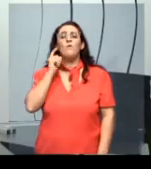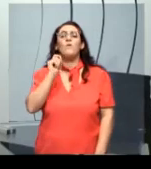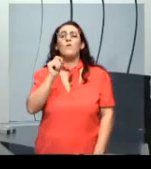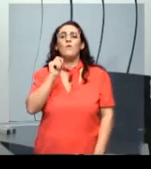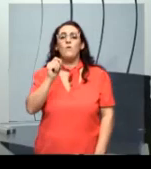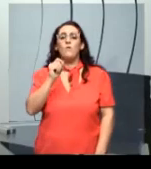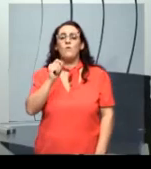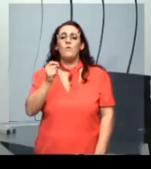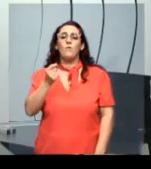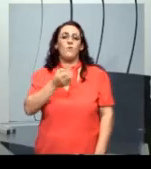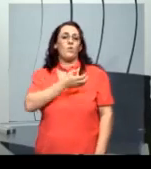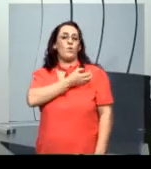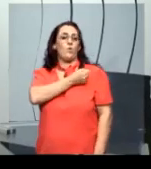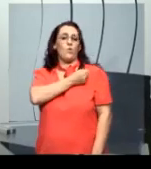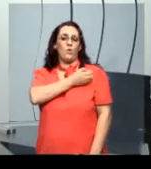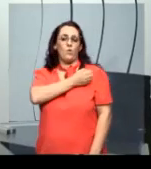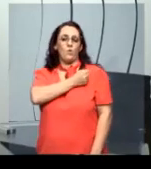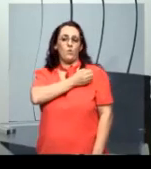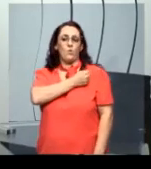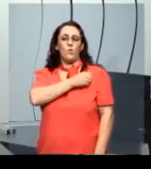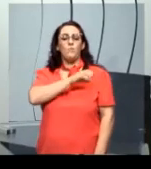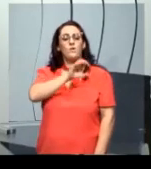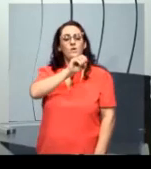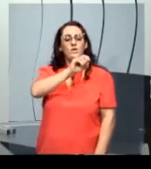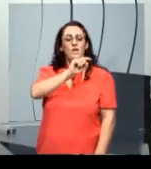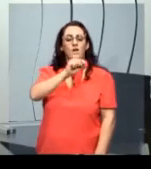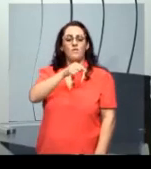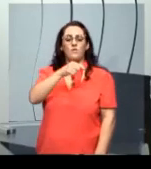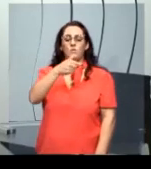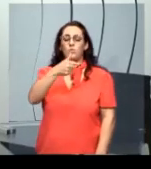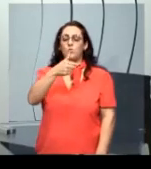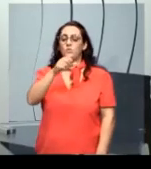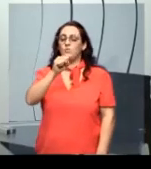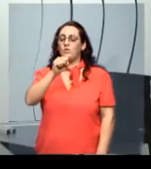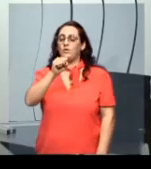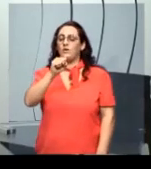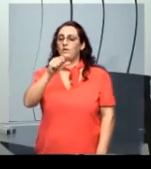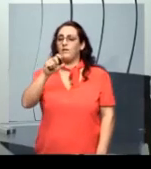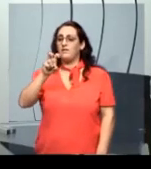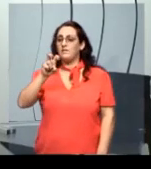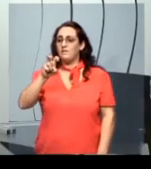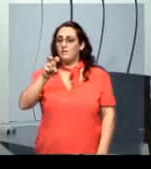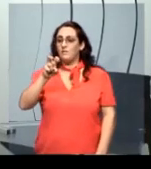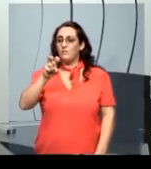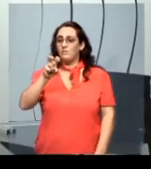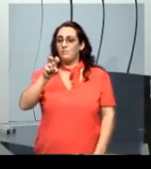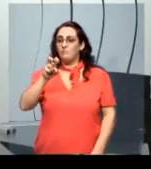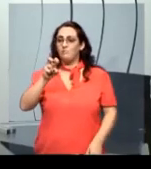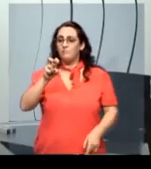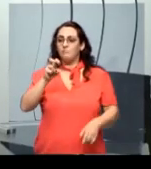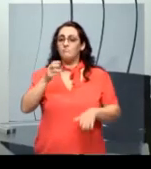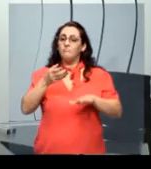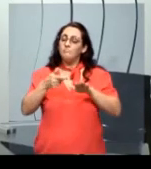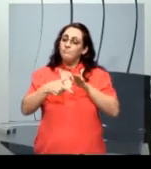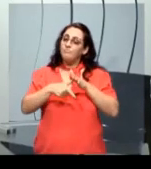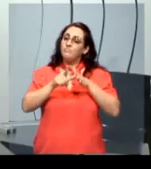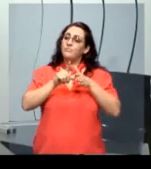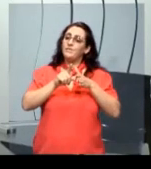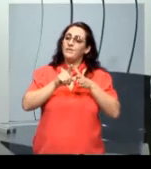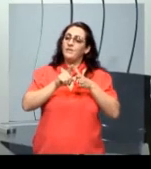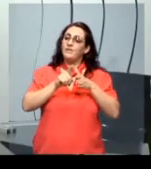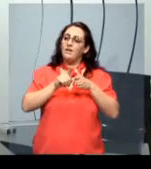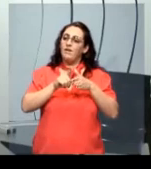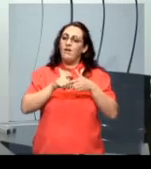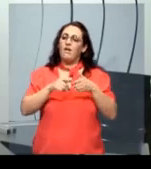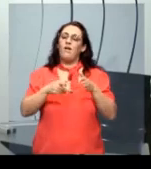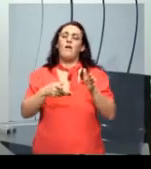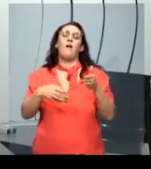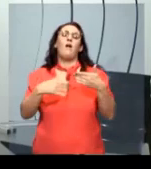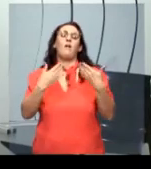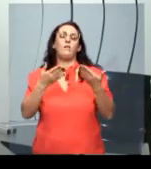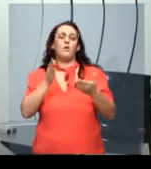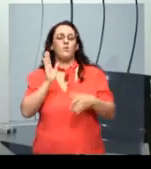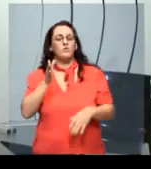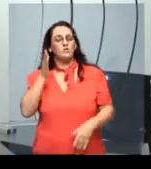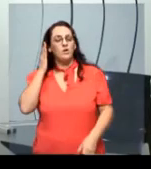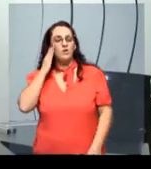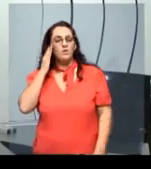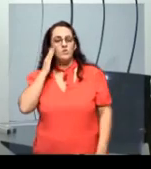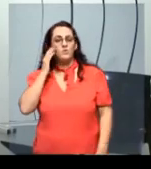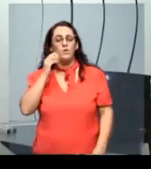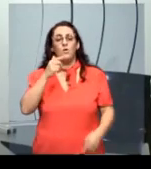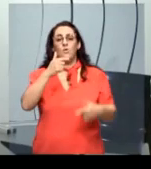ó, 0,285, é maior. Então eu sei que a fração 2/7 é igual